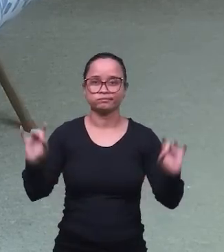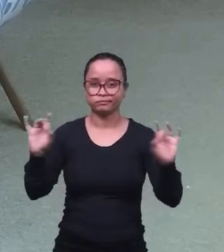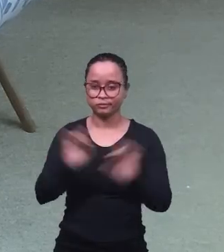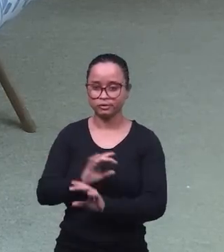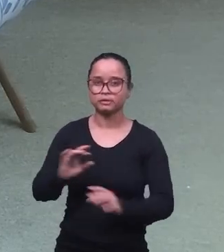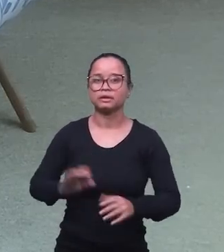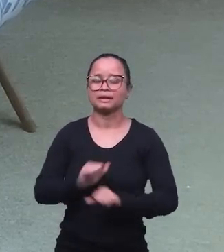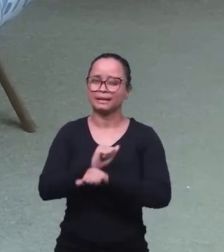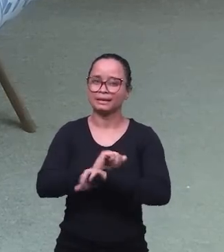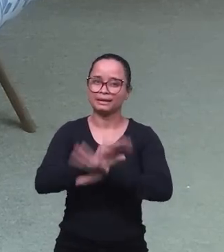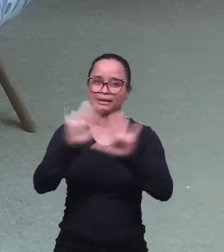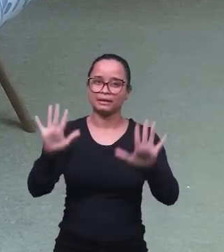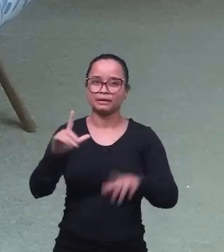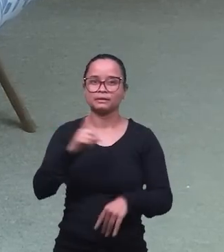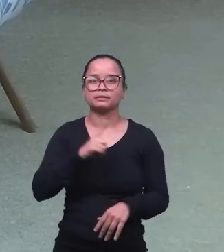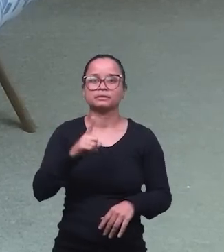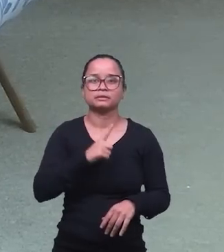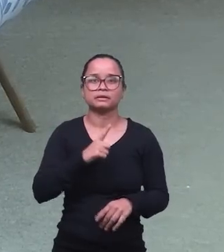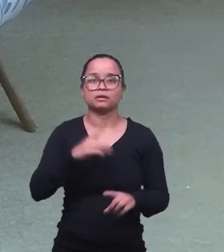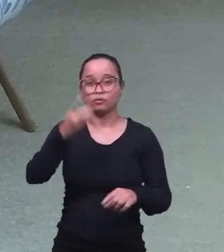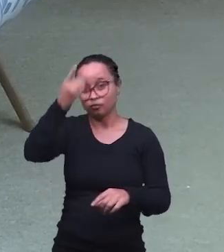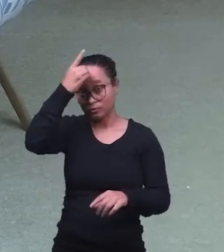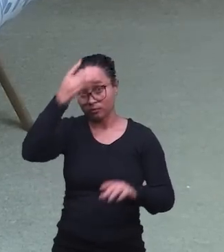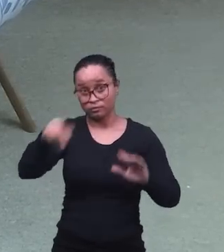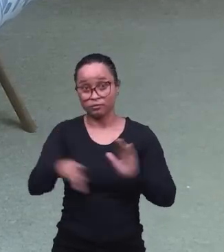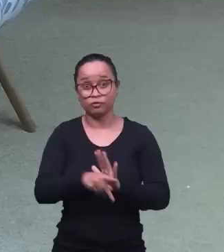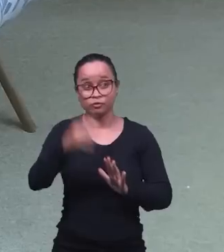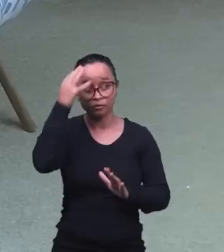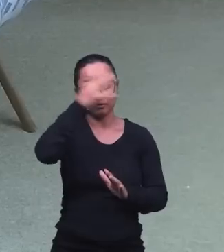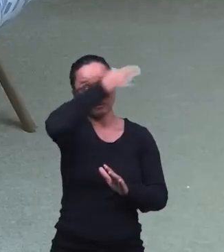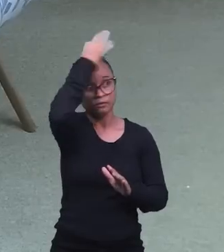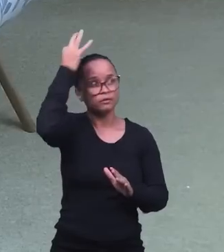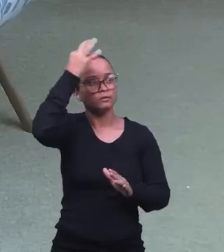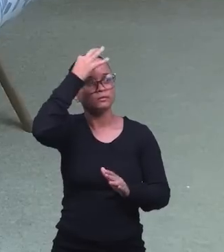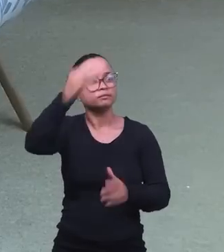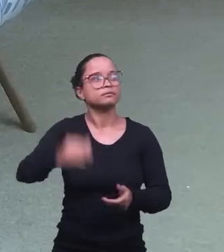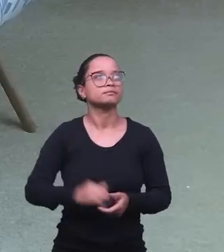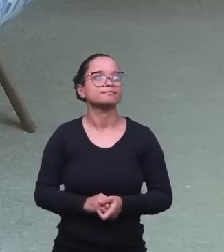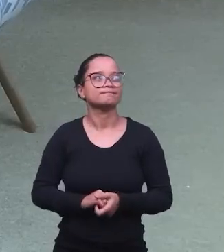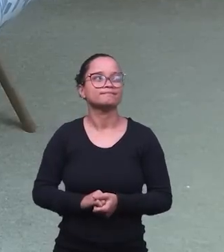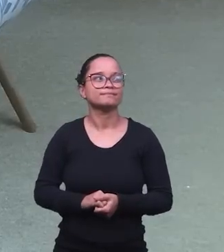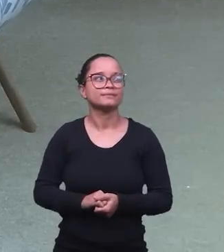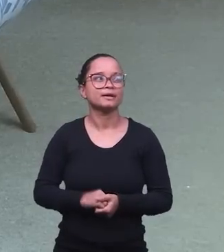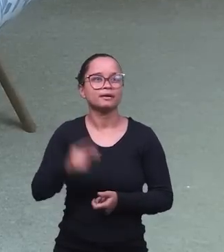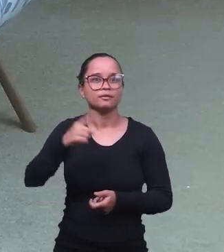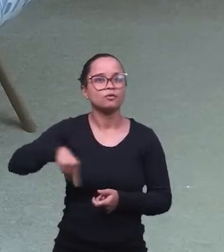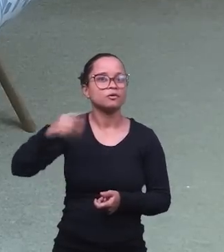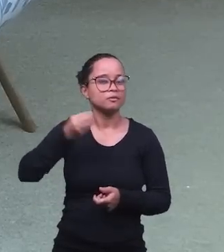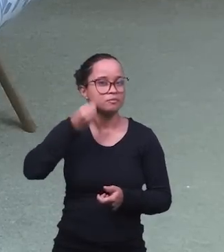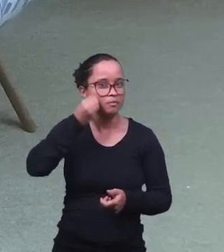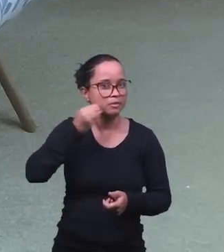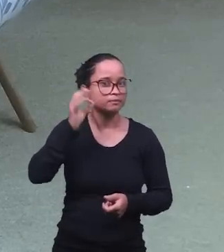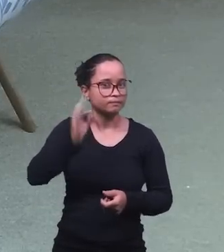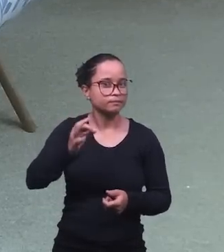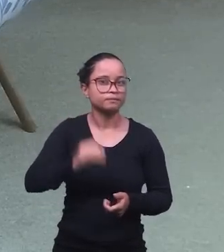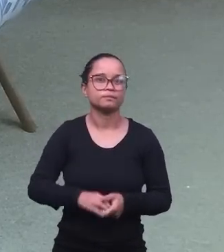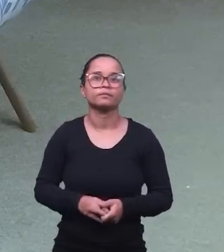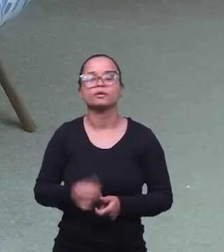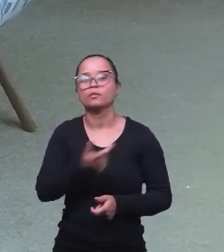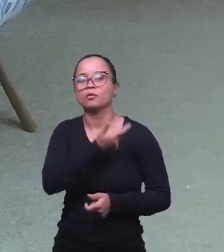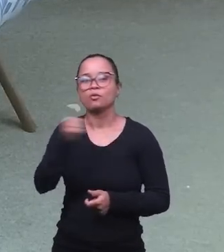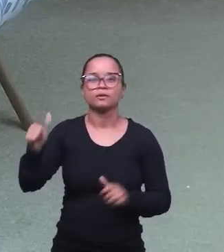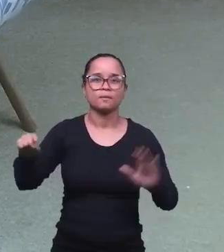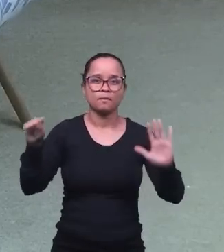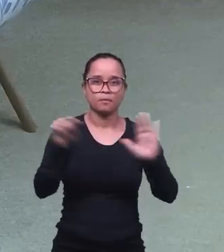tudo definido de forma clara através dos dons espirituais. Amém. Isso mesmo. Essa é a nossa experiência, não é? Glória a Deus. Vamos à